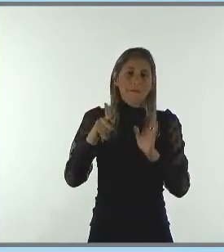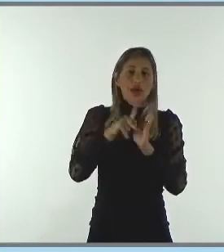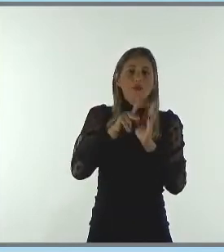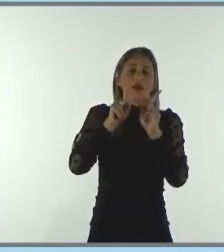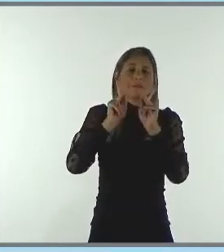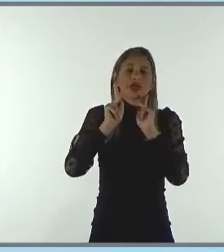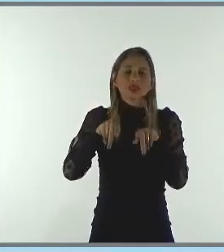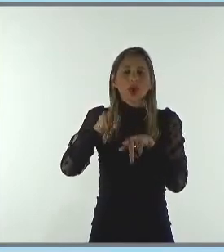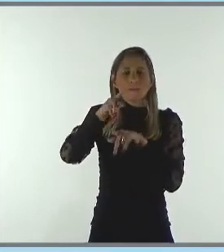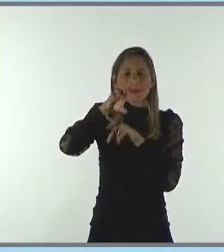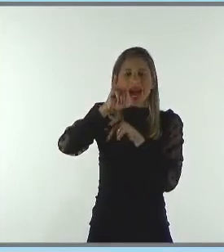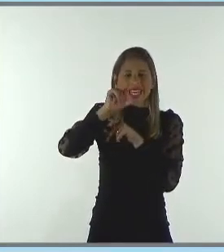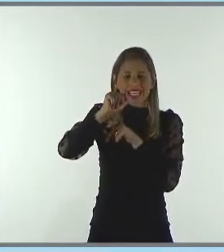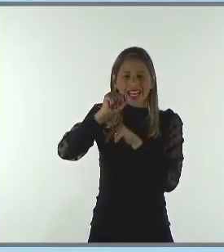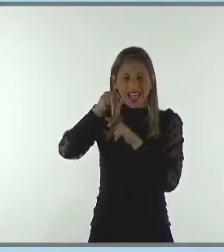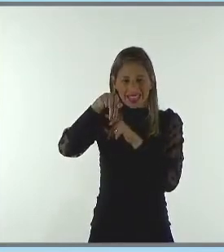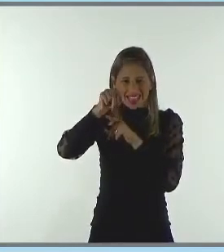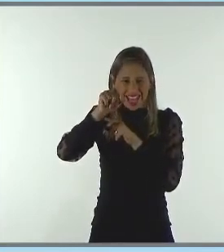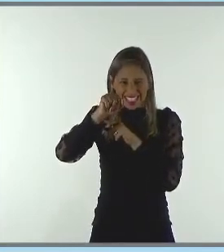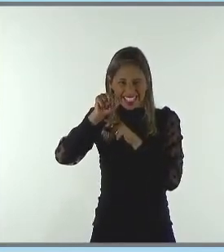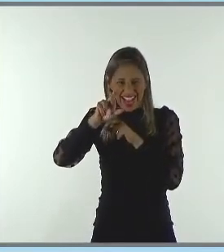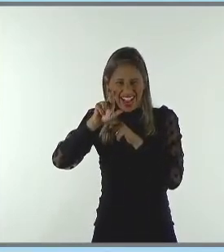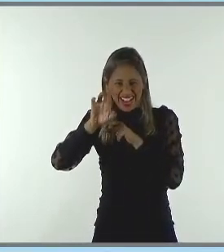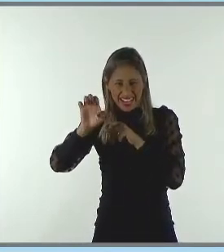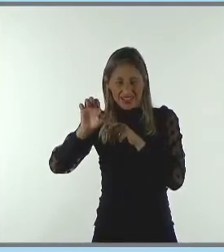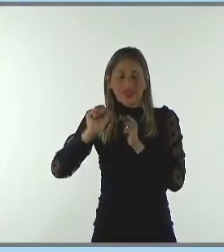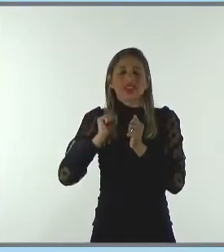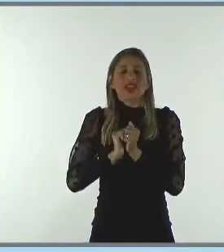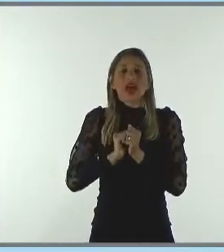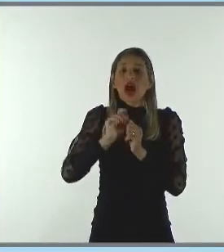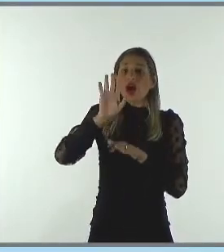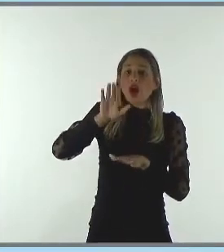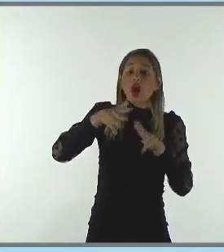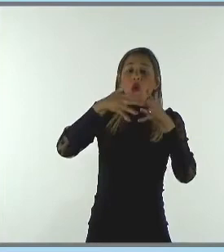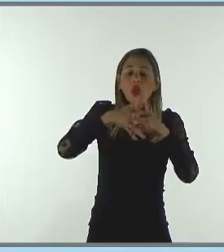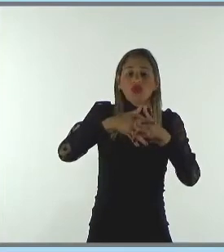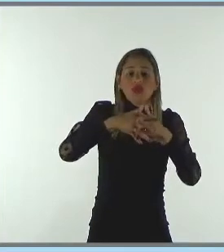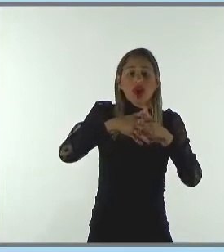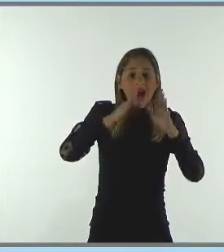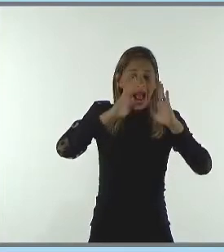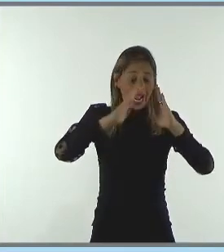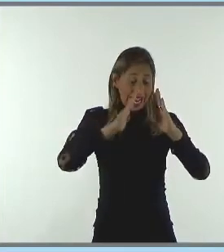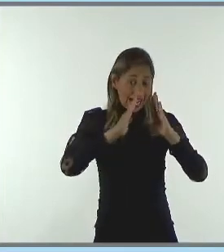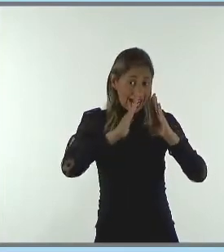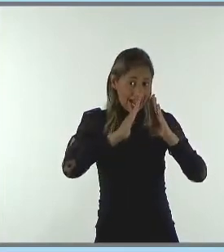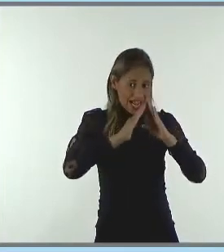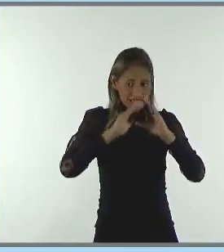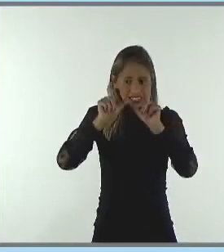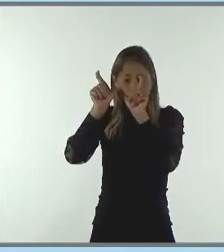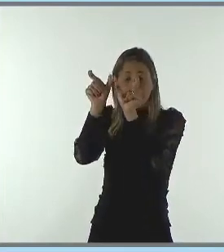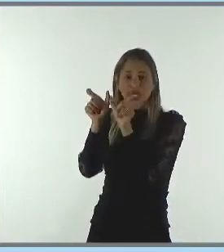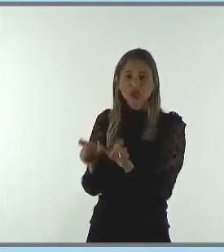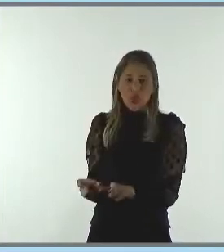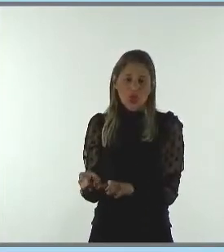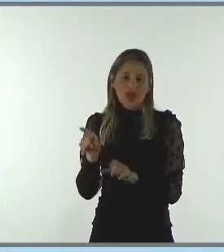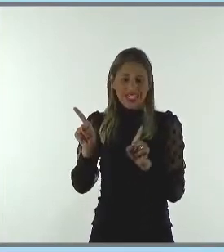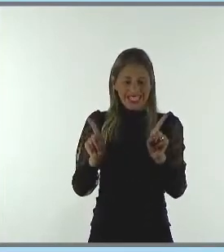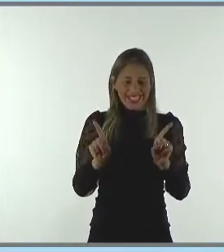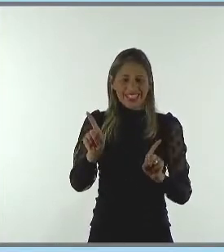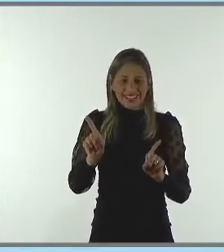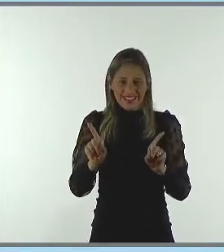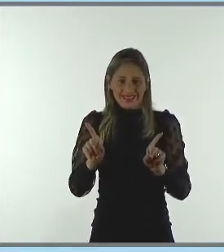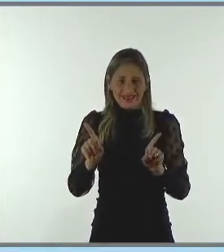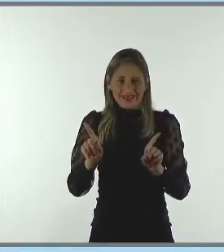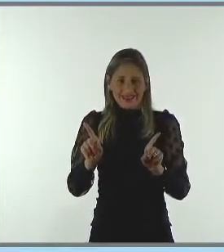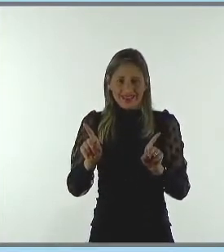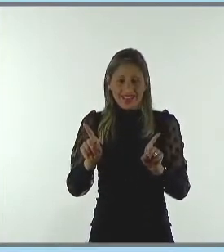que é a Maria Mazarella, tá? Ao passo das duas se confundirem, a casa editorial e a pessoa Maria Mazarella. Mas eu gosto